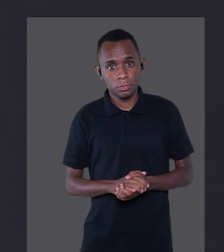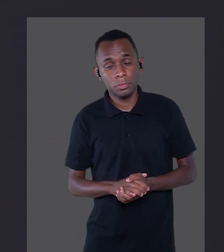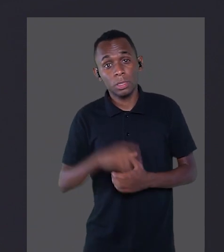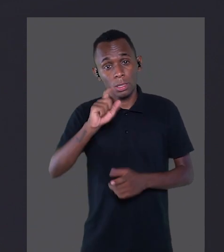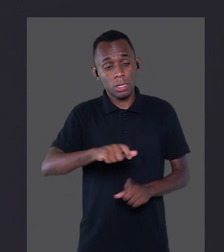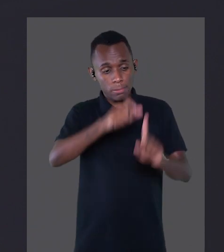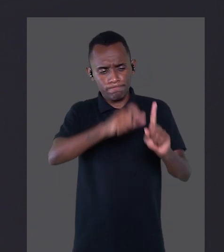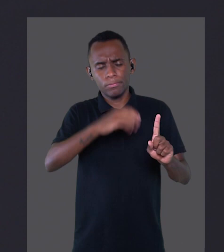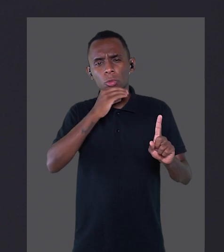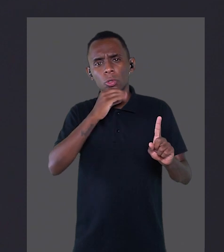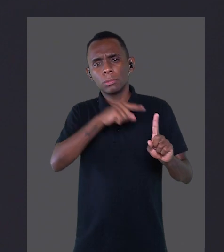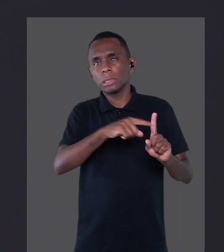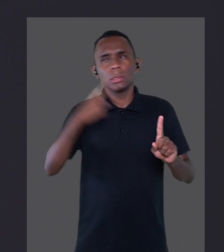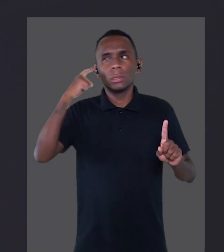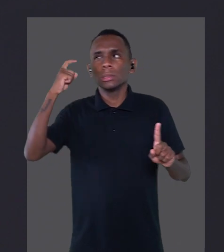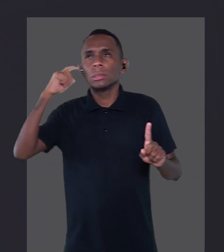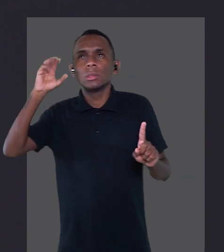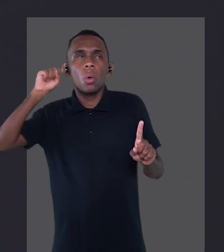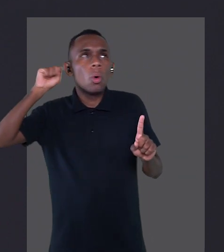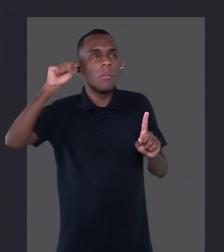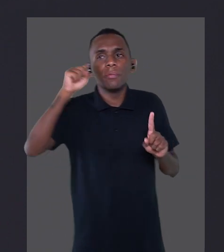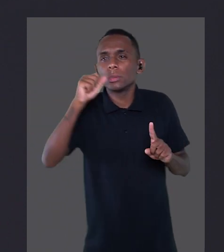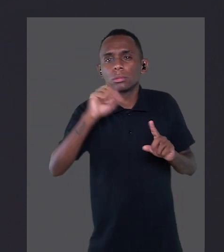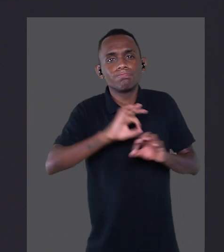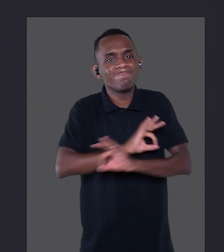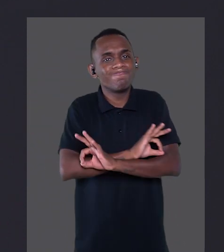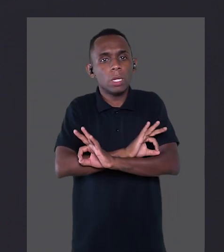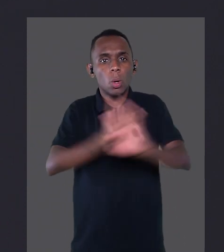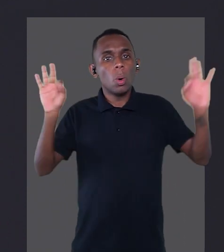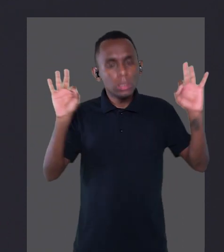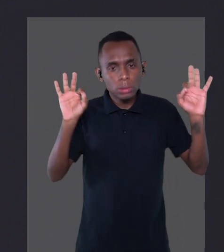que é um sujeito que tem um ouvido musical perfeito, né?